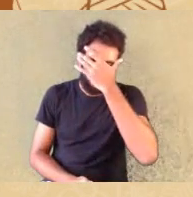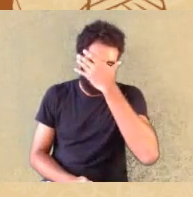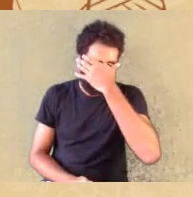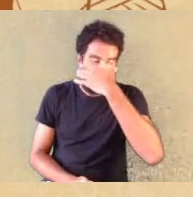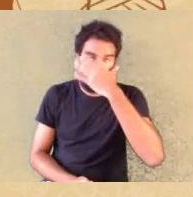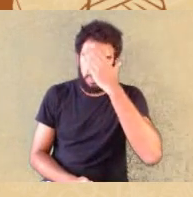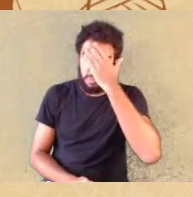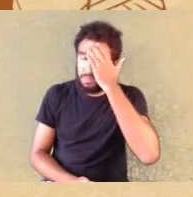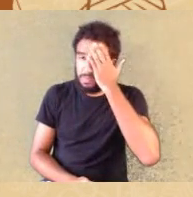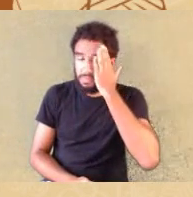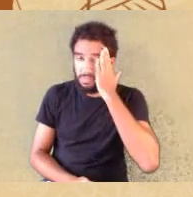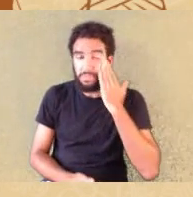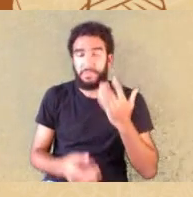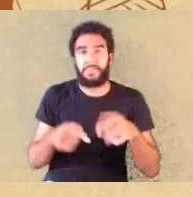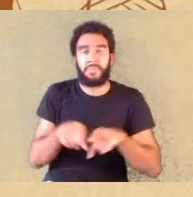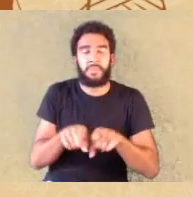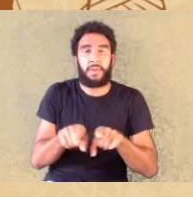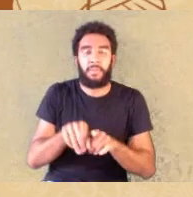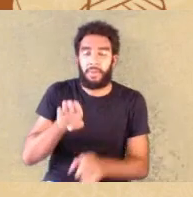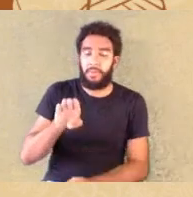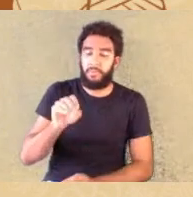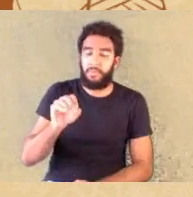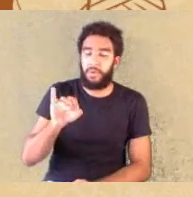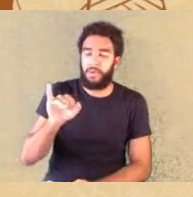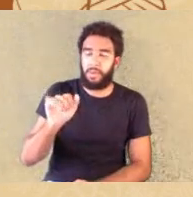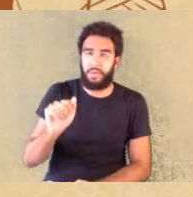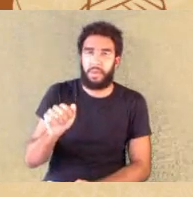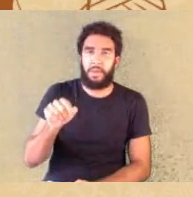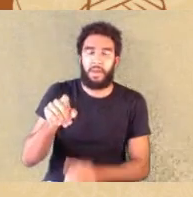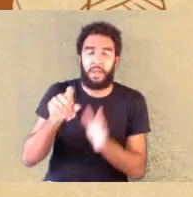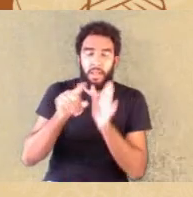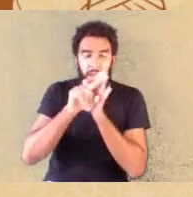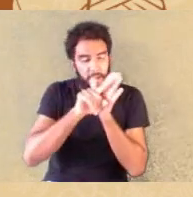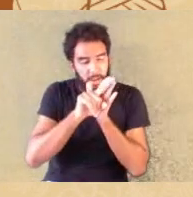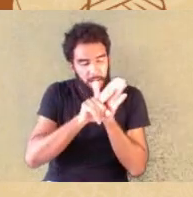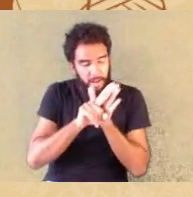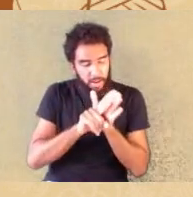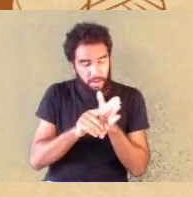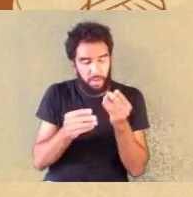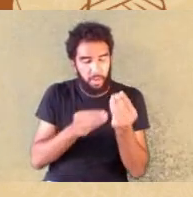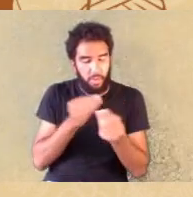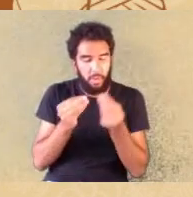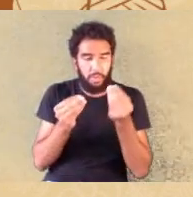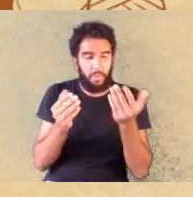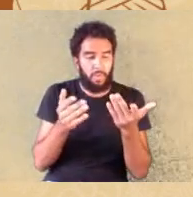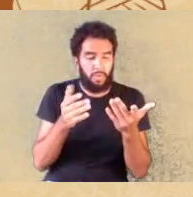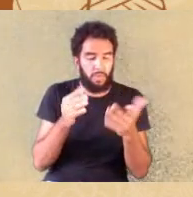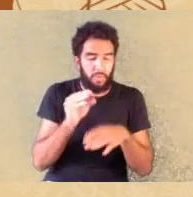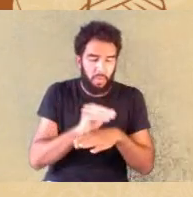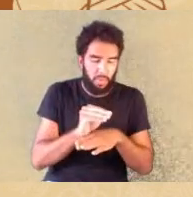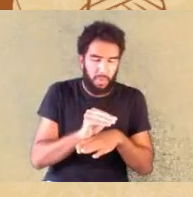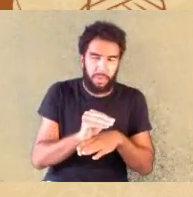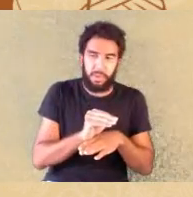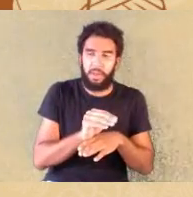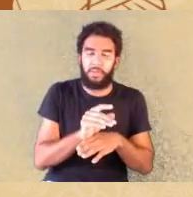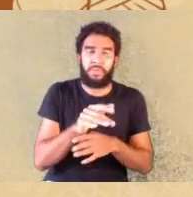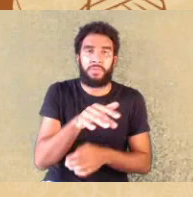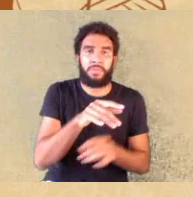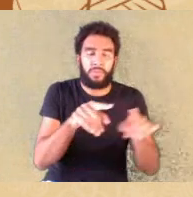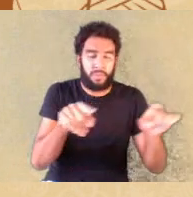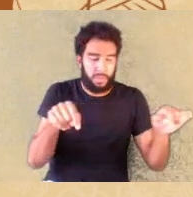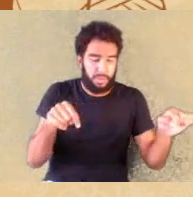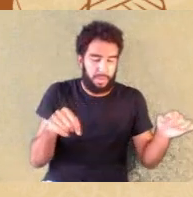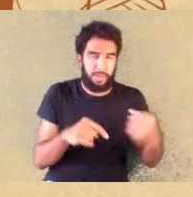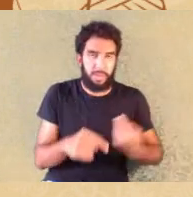do Boia, o Boia, ele investigou como são os cuidados em saúde mental numa comunidade de Moçambique que vive numa